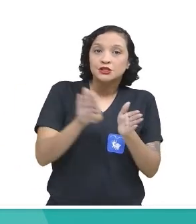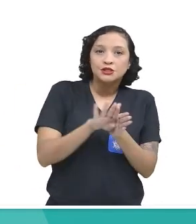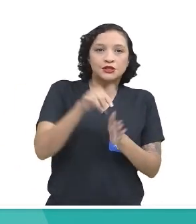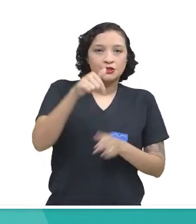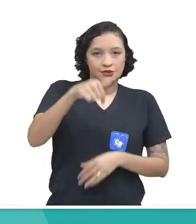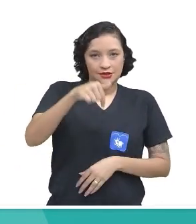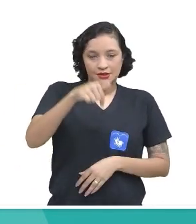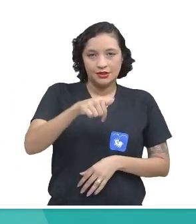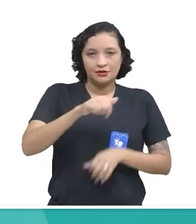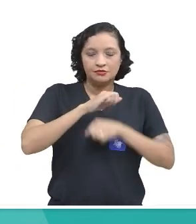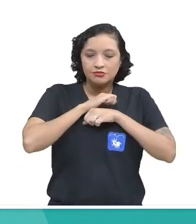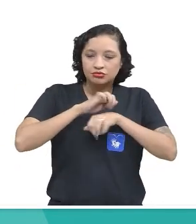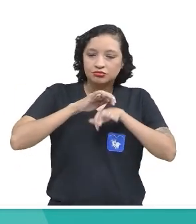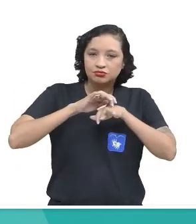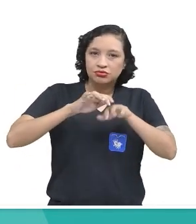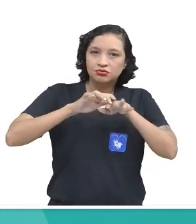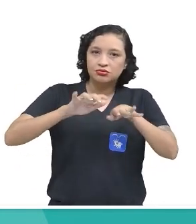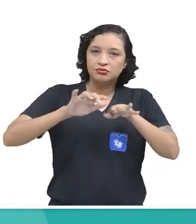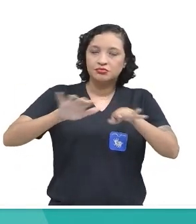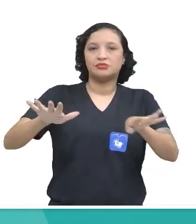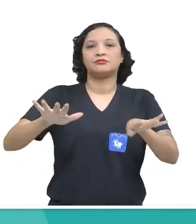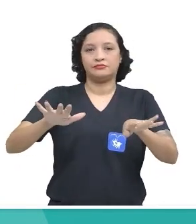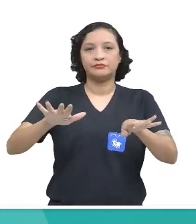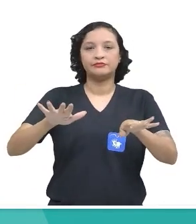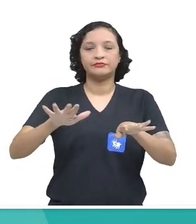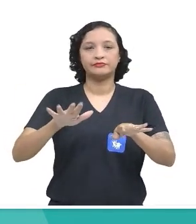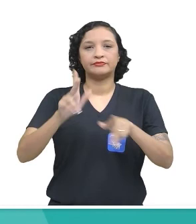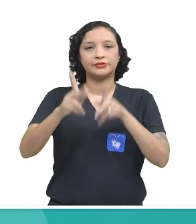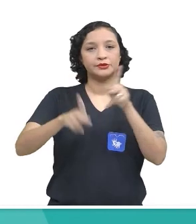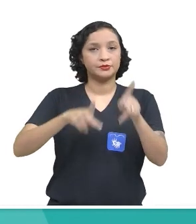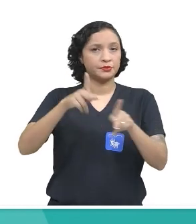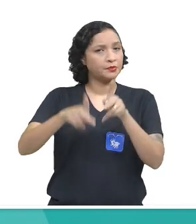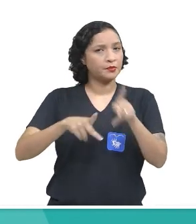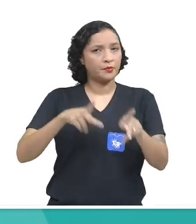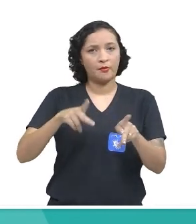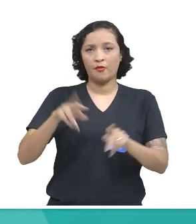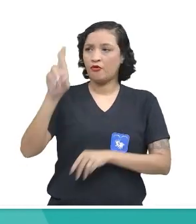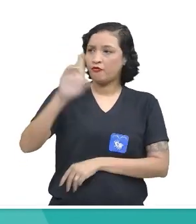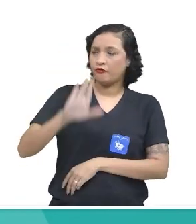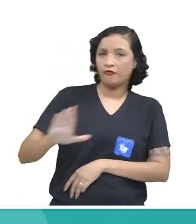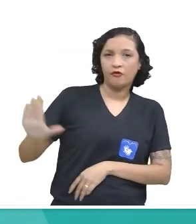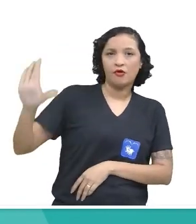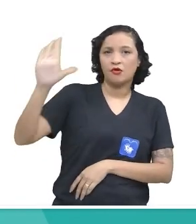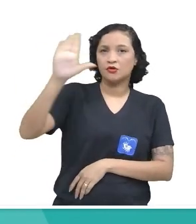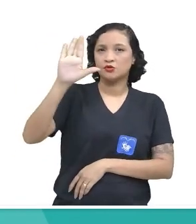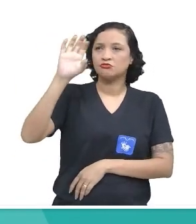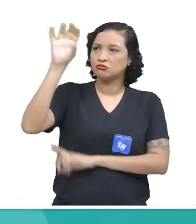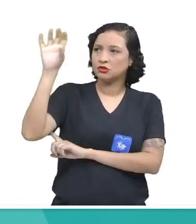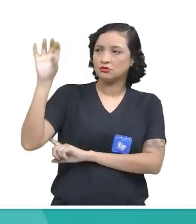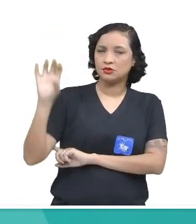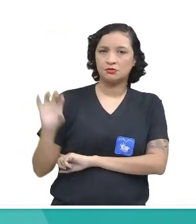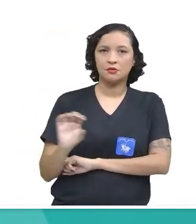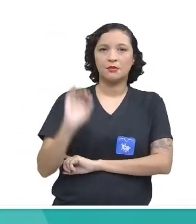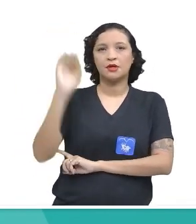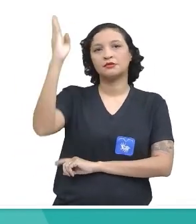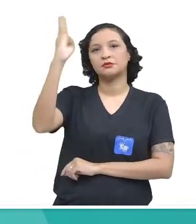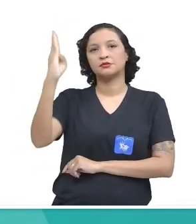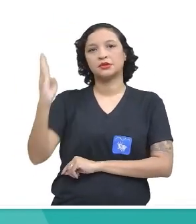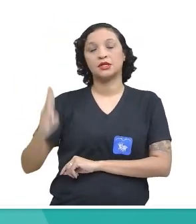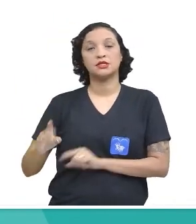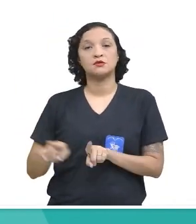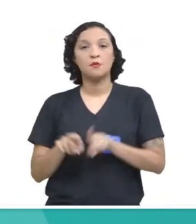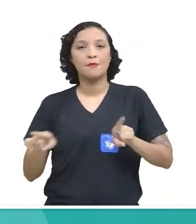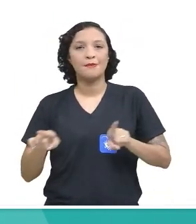foi difundida para todas as regiões do nosso país, mas ela veio se